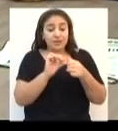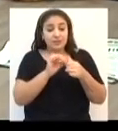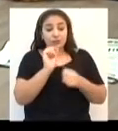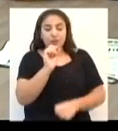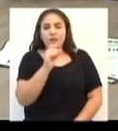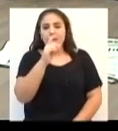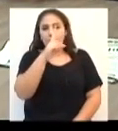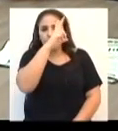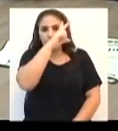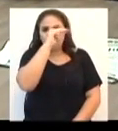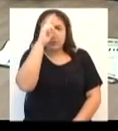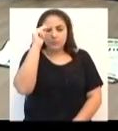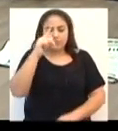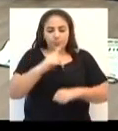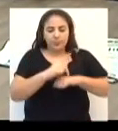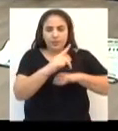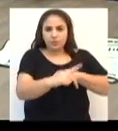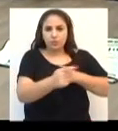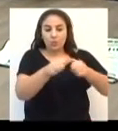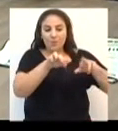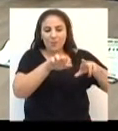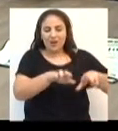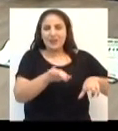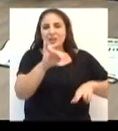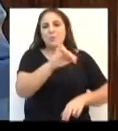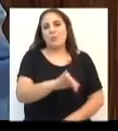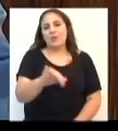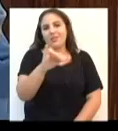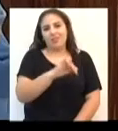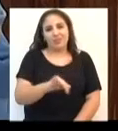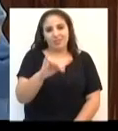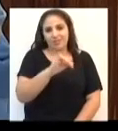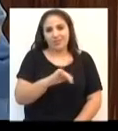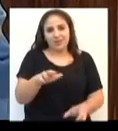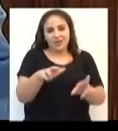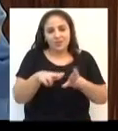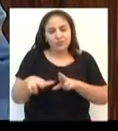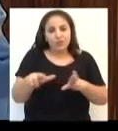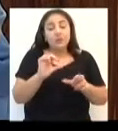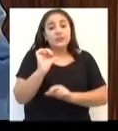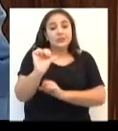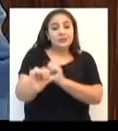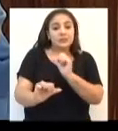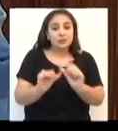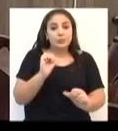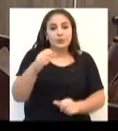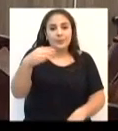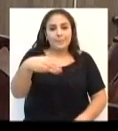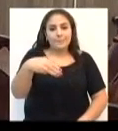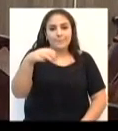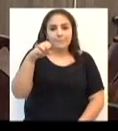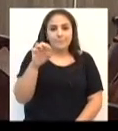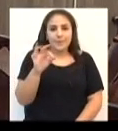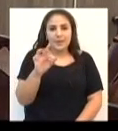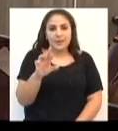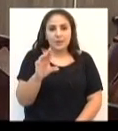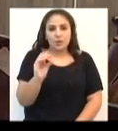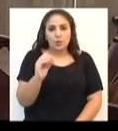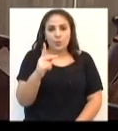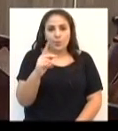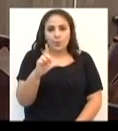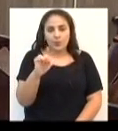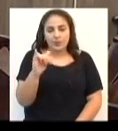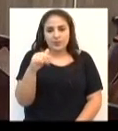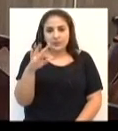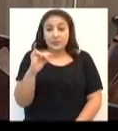como uma área mais importante regionalmente, né? Transformando numa região metropolitana. Este é o grande viés que